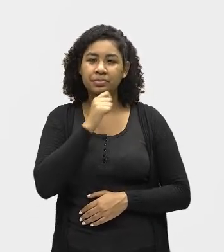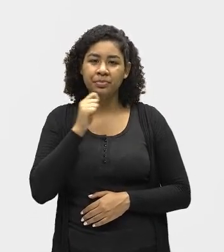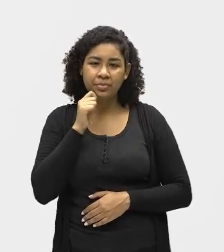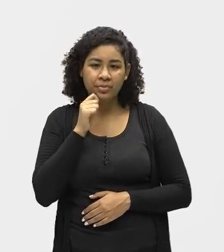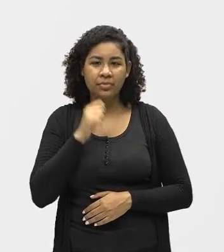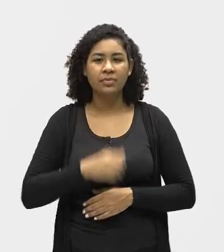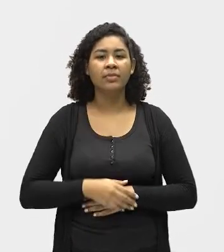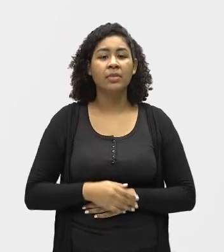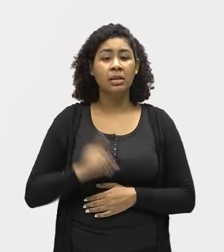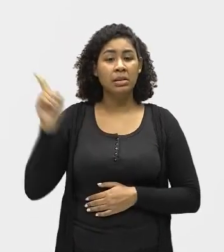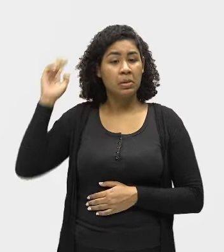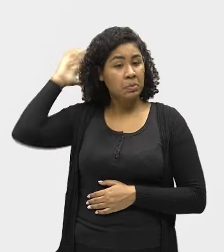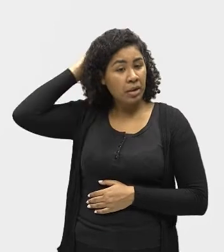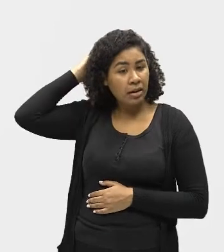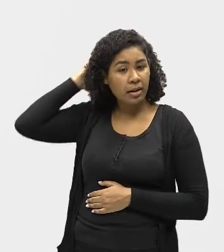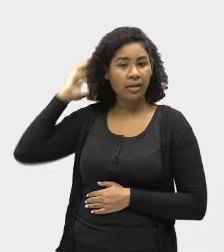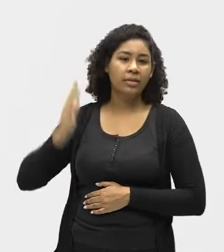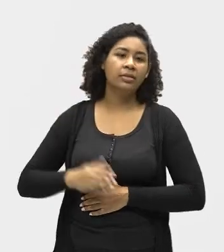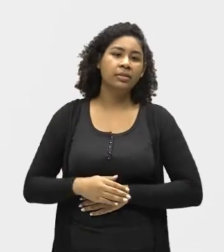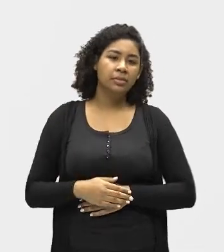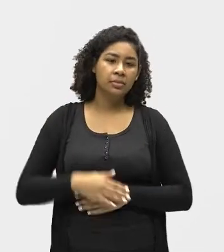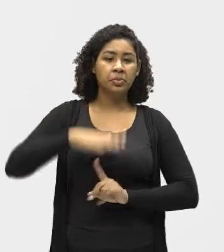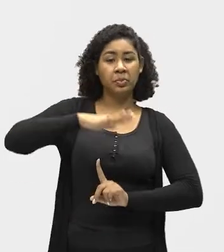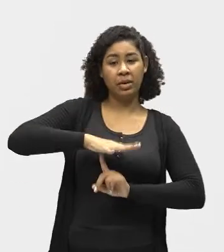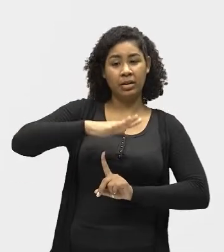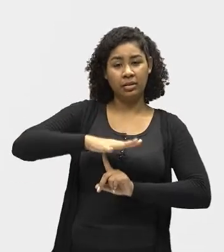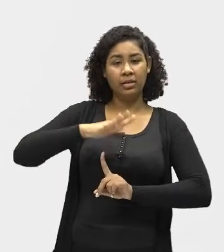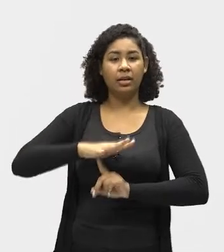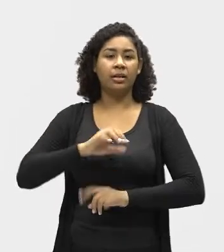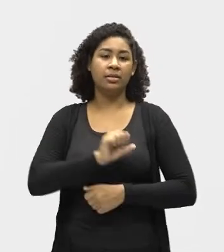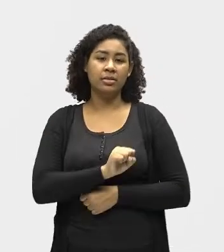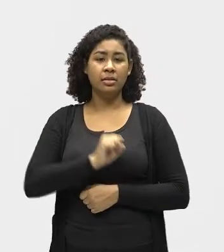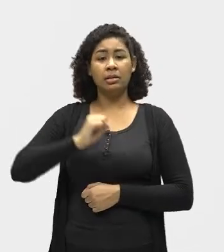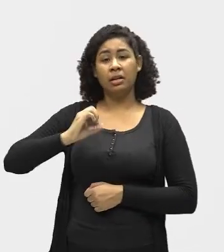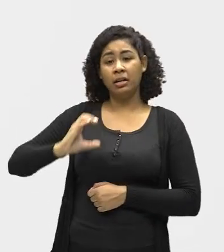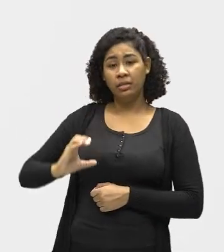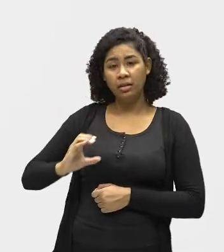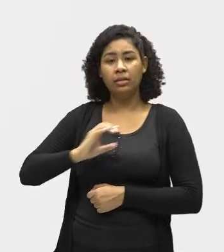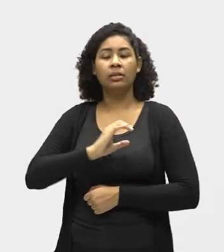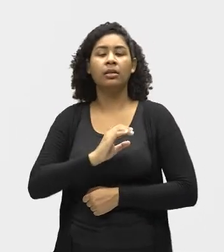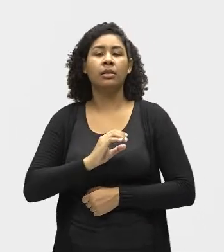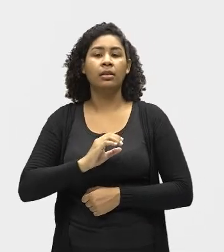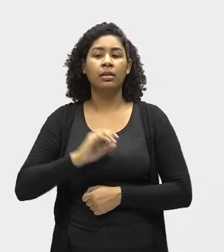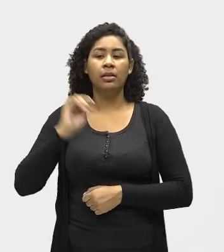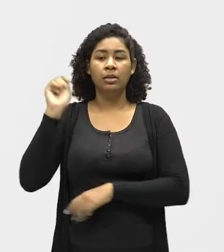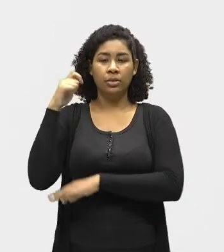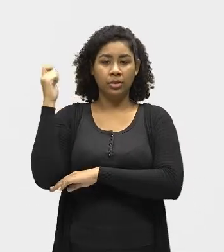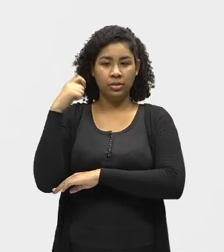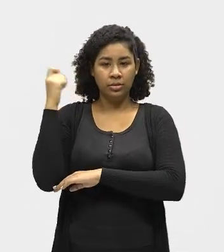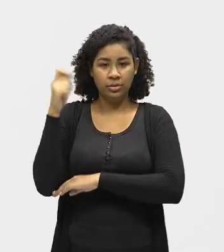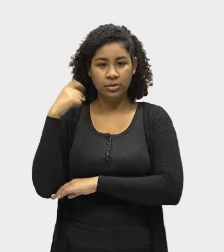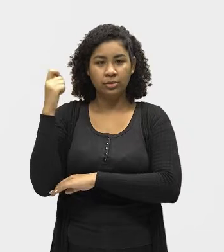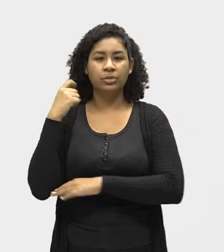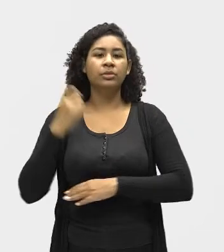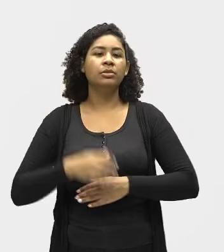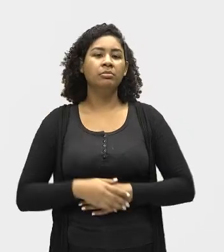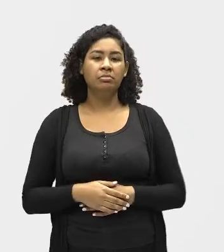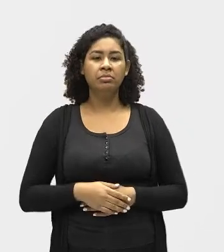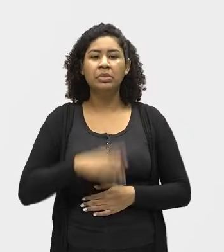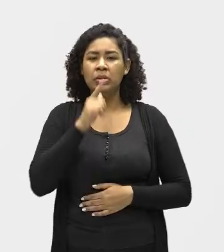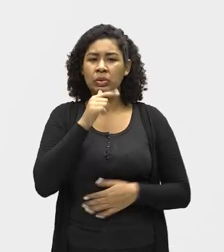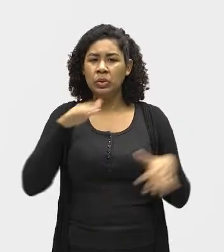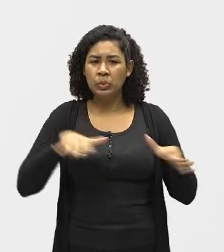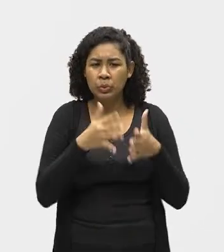no Paraná, Santa Catarina, Rio Grande do Sul, litoral atlântico e em Rondônia. Lembram daquele